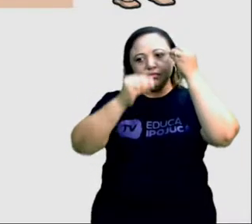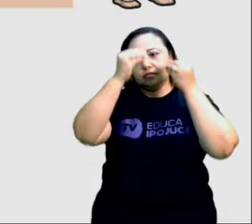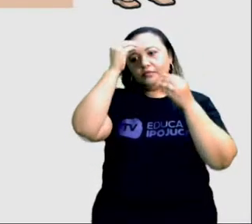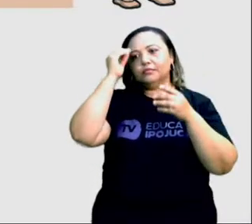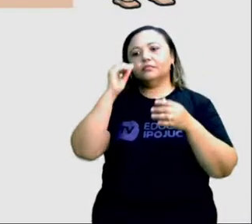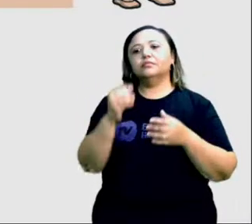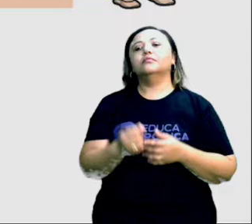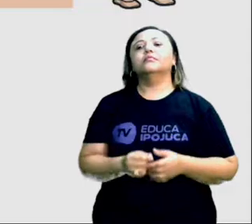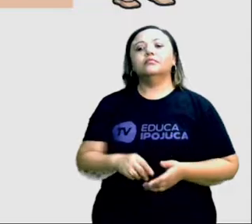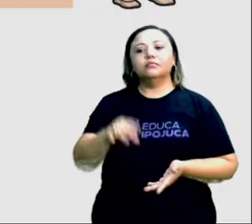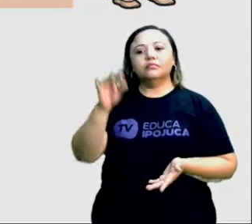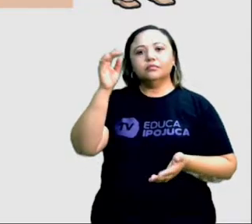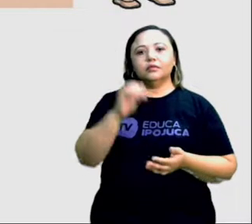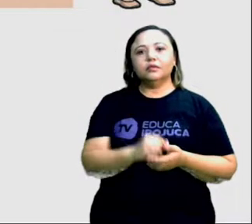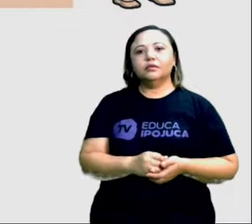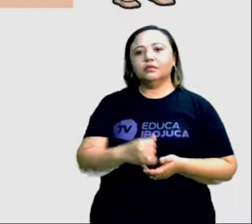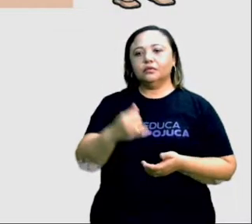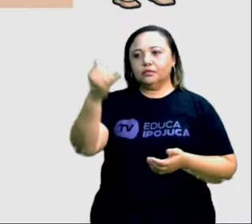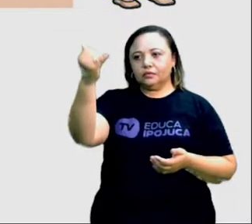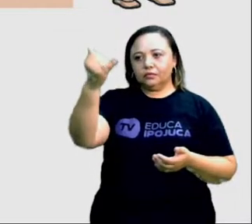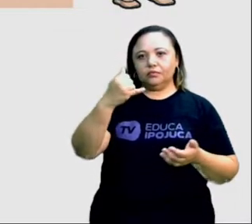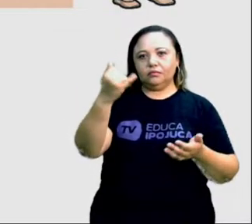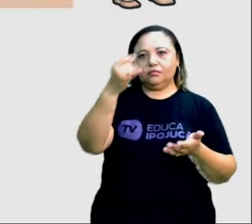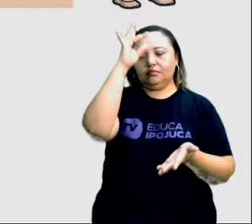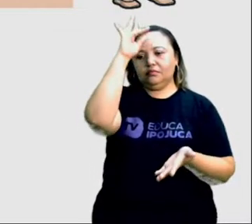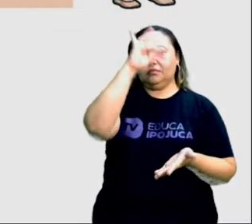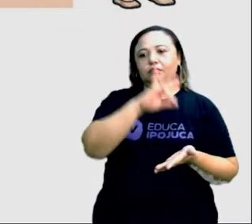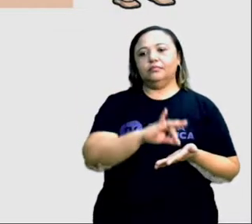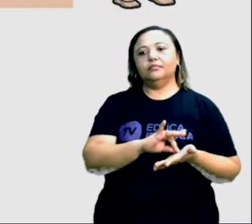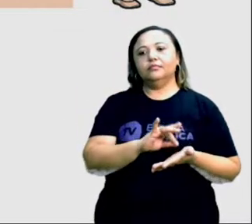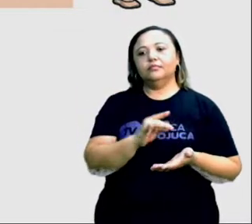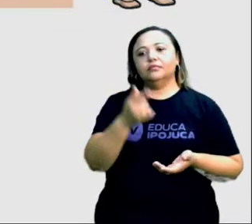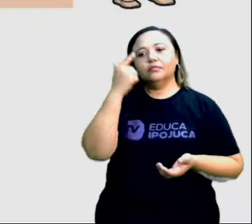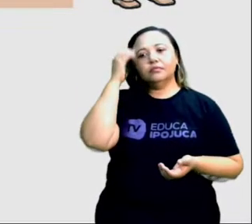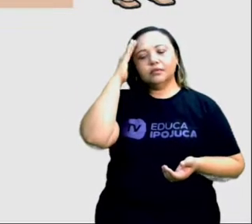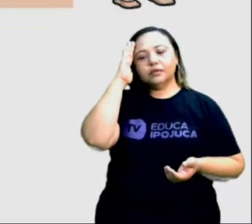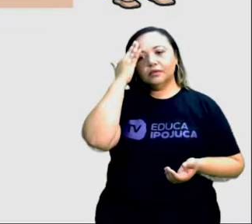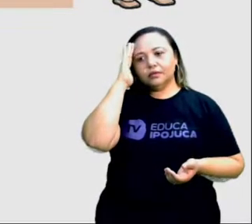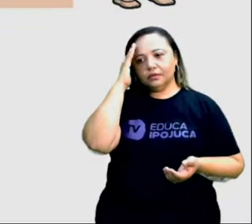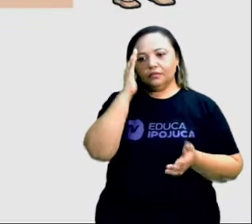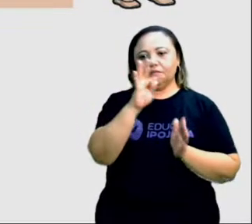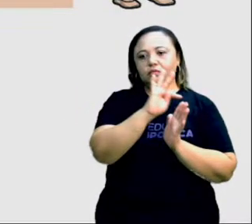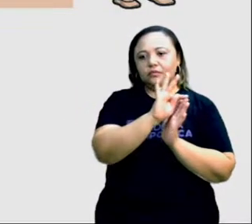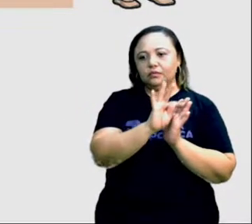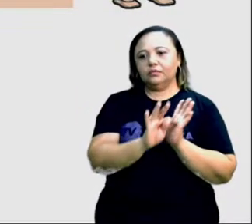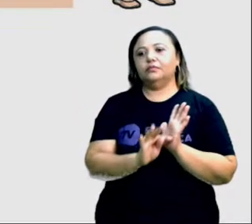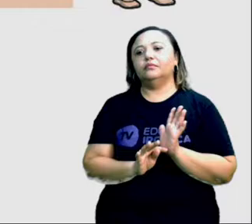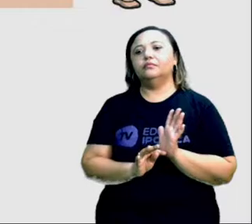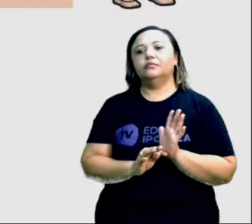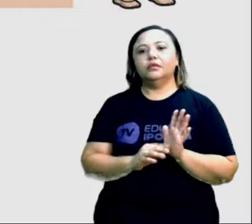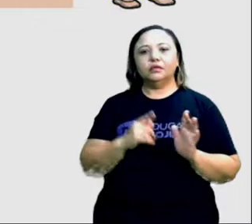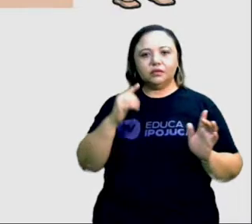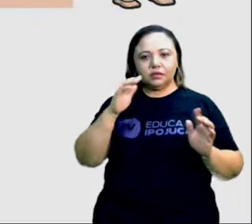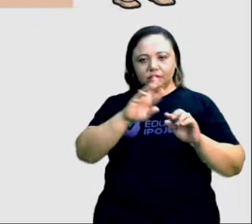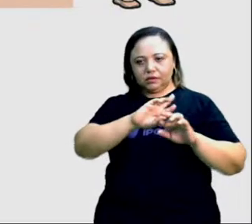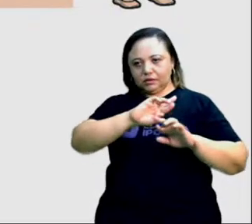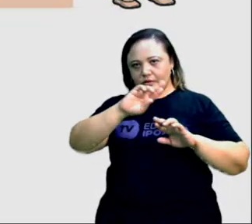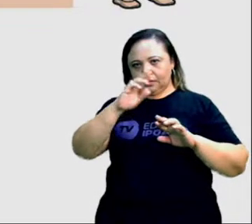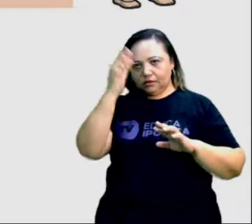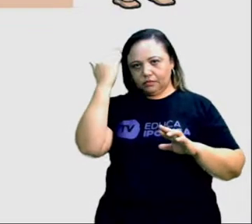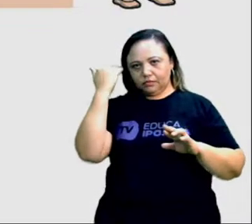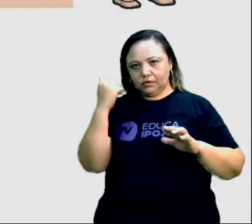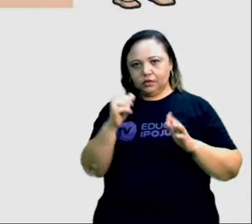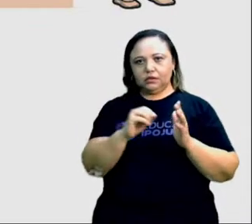informações concretas. Para um efetivo entendimento de um texto, é necessário a gente distinguir a